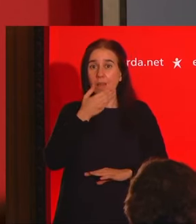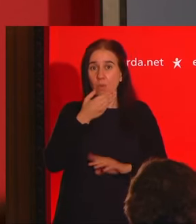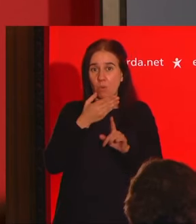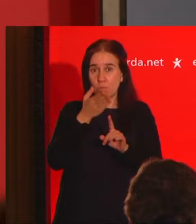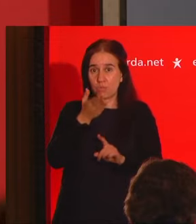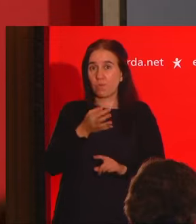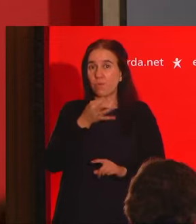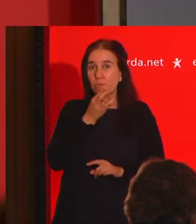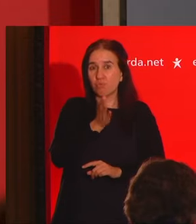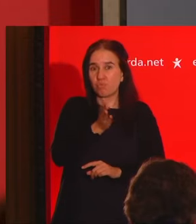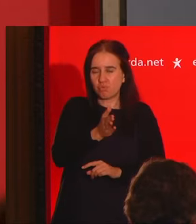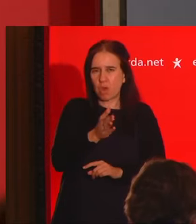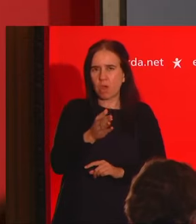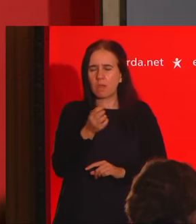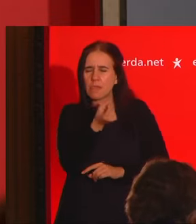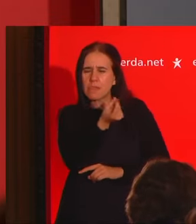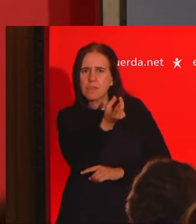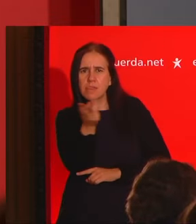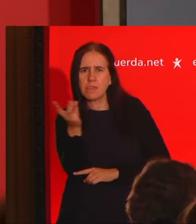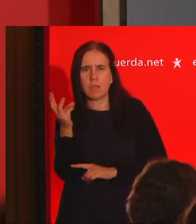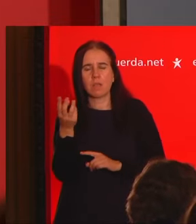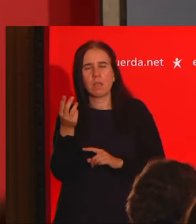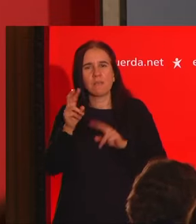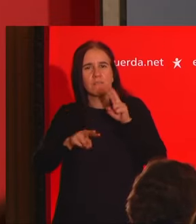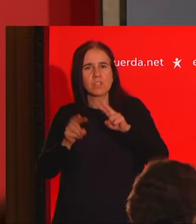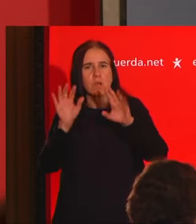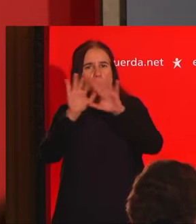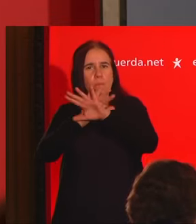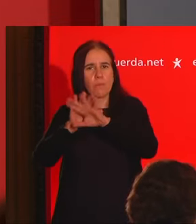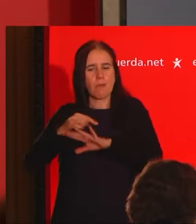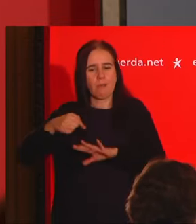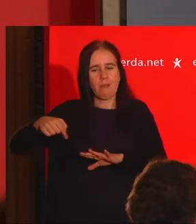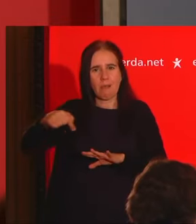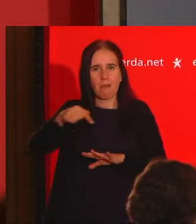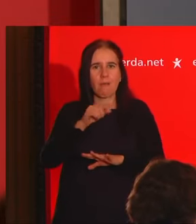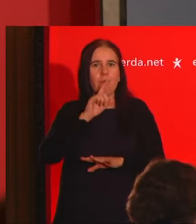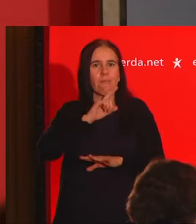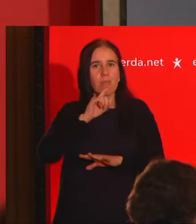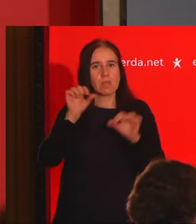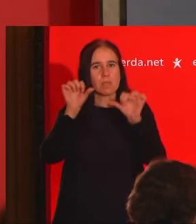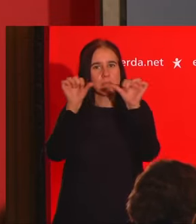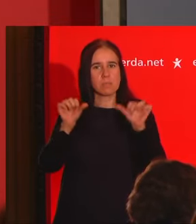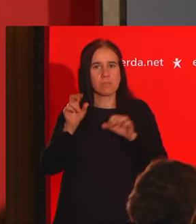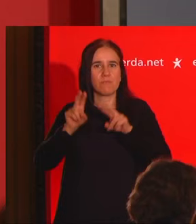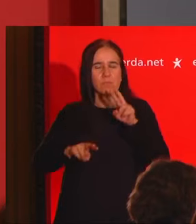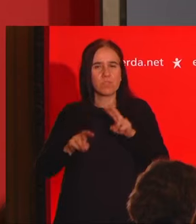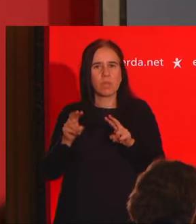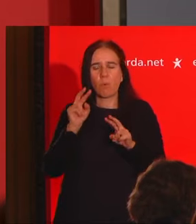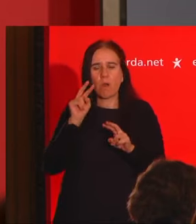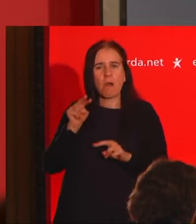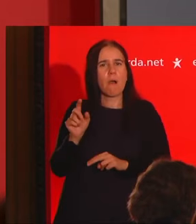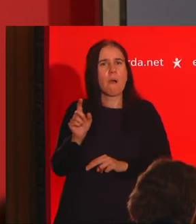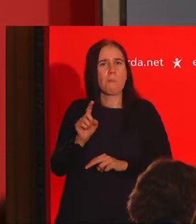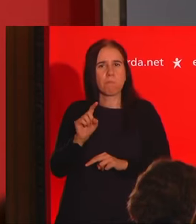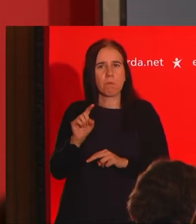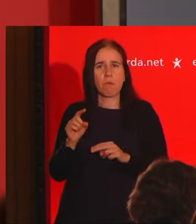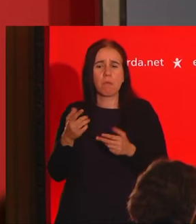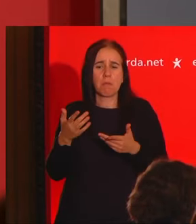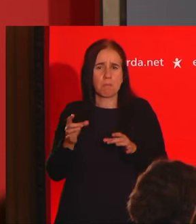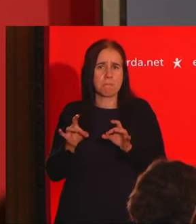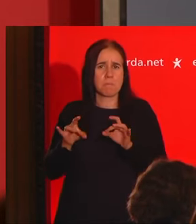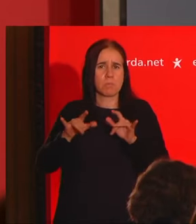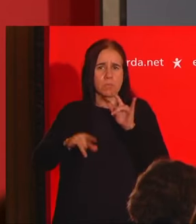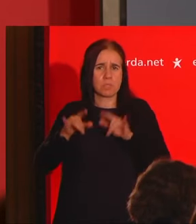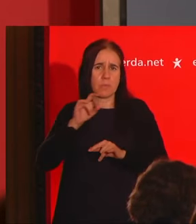uma floresta de benefícios fiscais e outros instrumentos que tornam o sistema fiscal opaco e permeável à